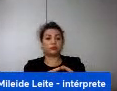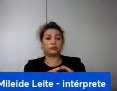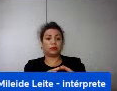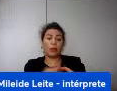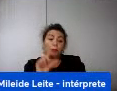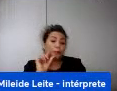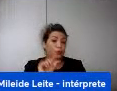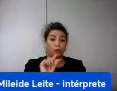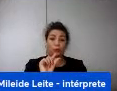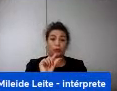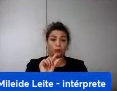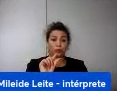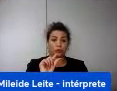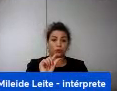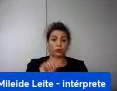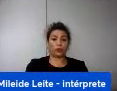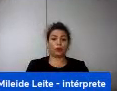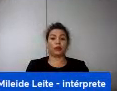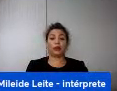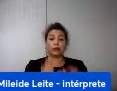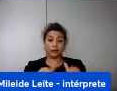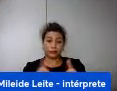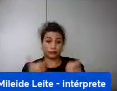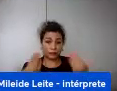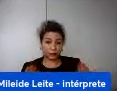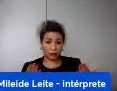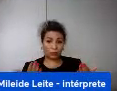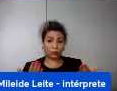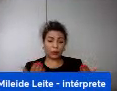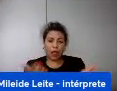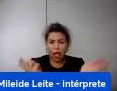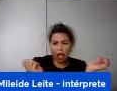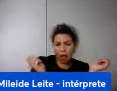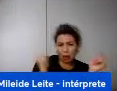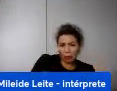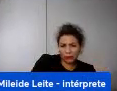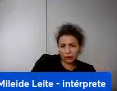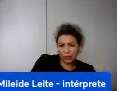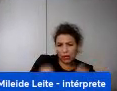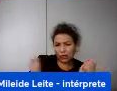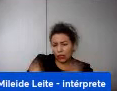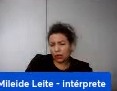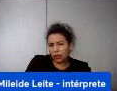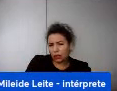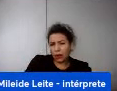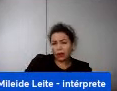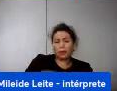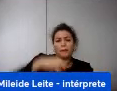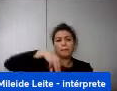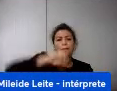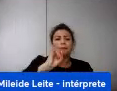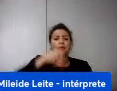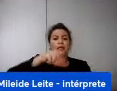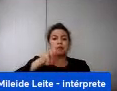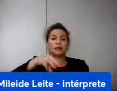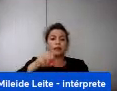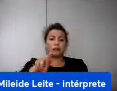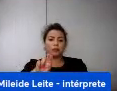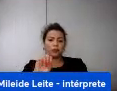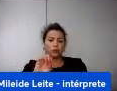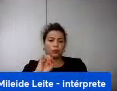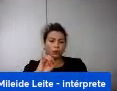é muito pouco. Né? Então, essa capacidade mnemônica que a gente tem de